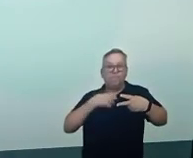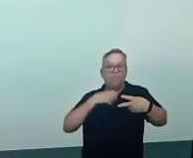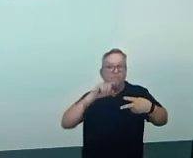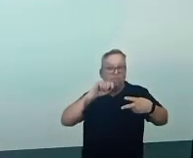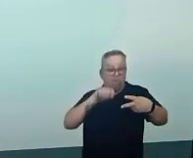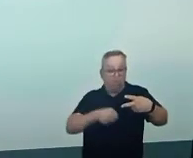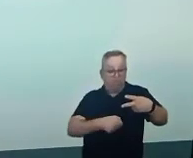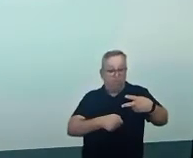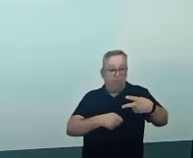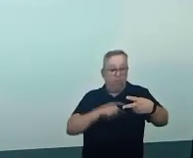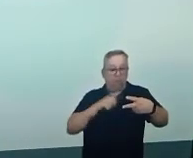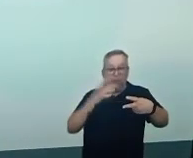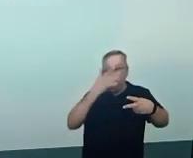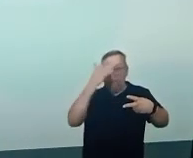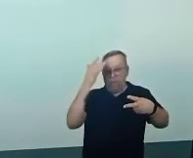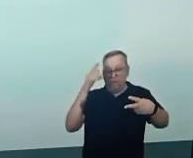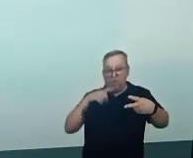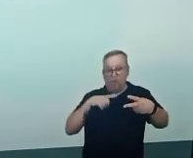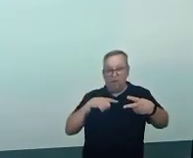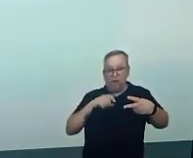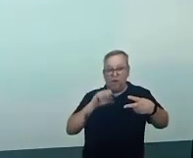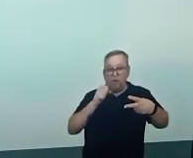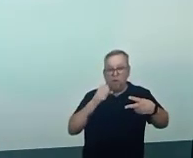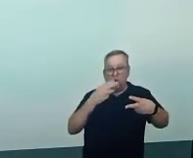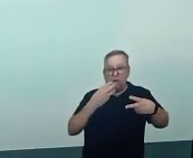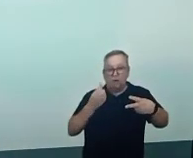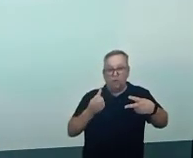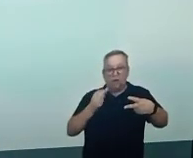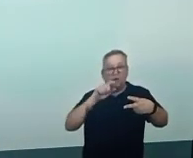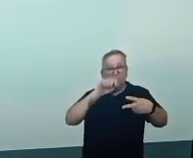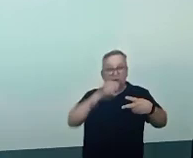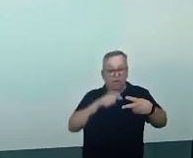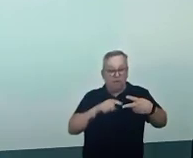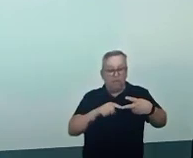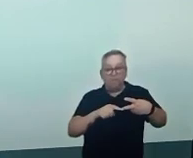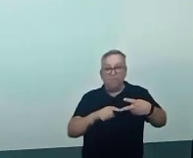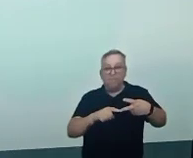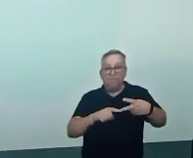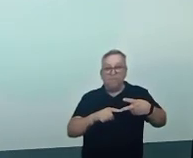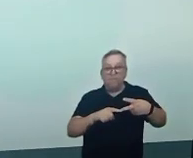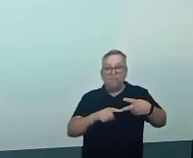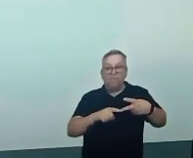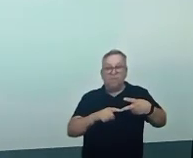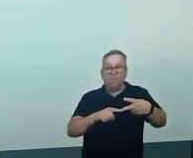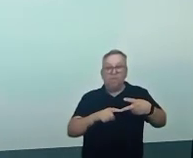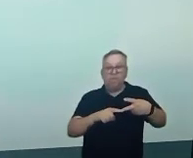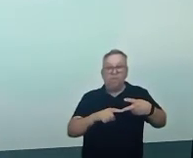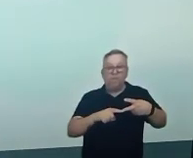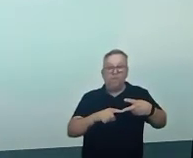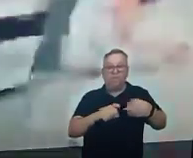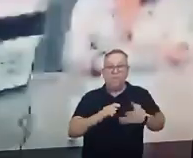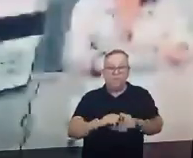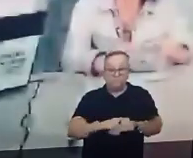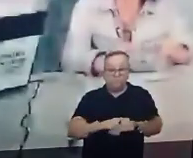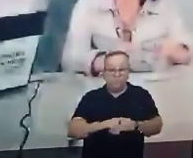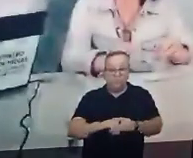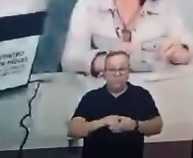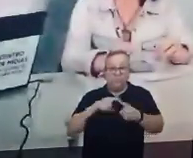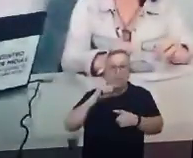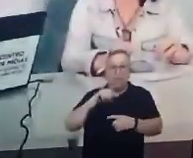O pessoal que está regido pela 836 se inscreve de uma forma e o pessoal que está regido